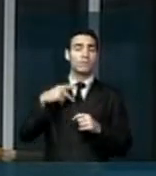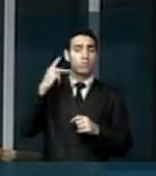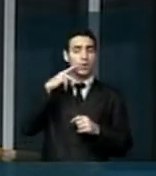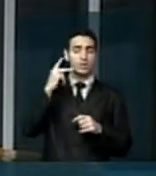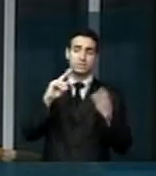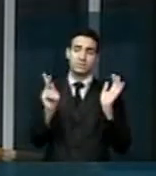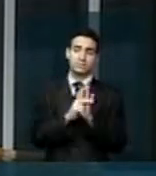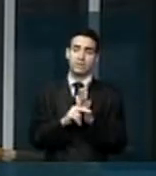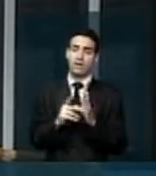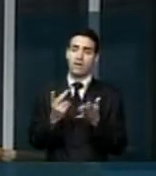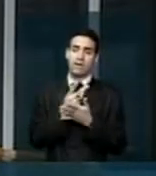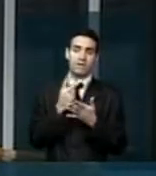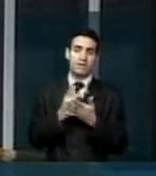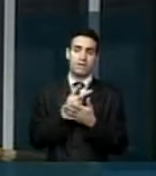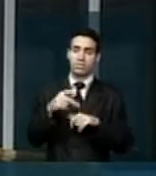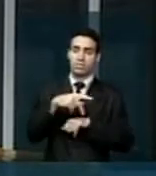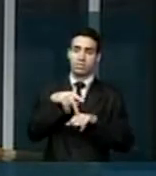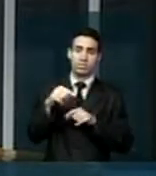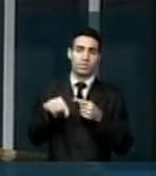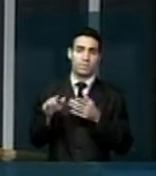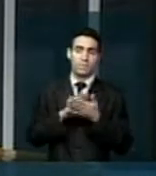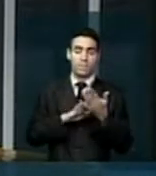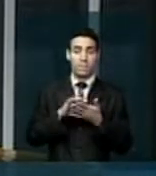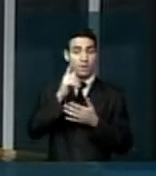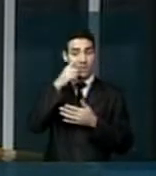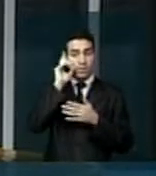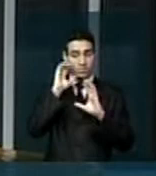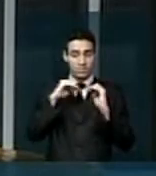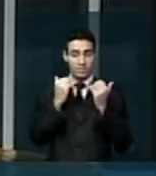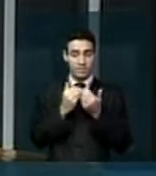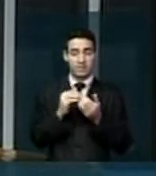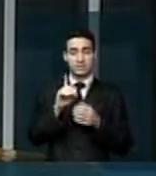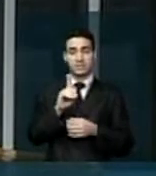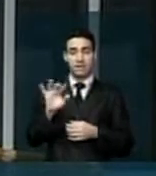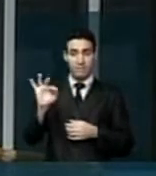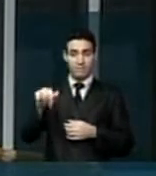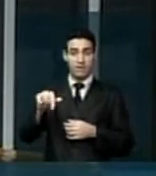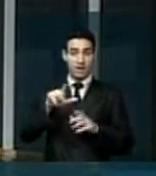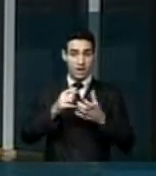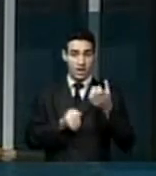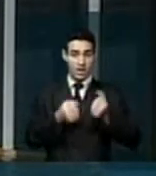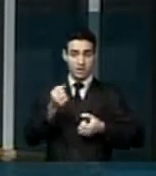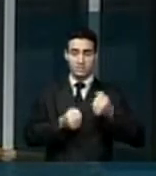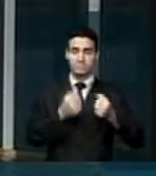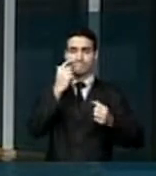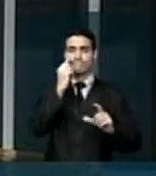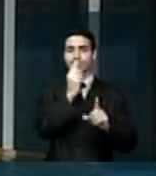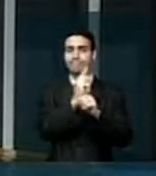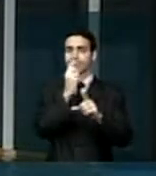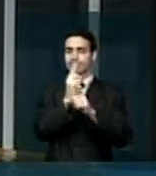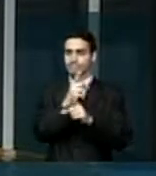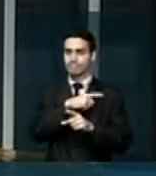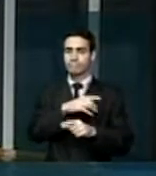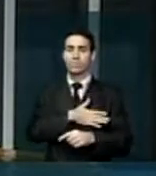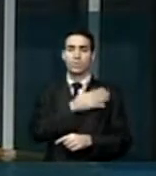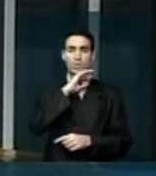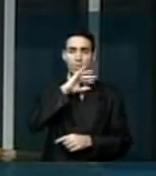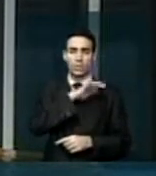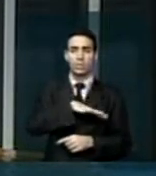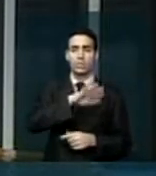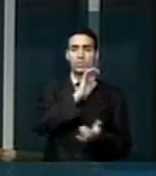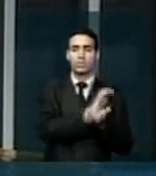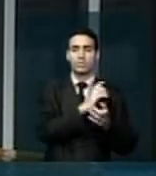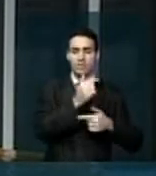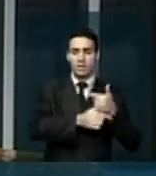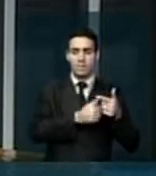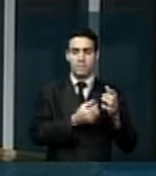Estado. Discutimos ontem na Conferência Distrital do Leite e pude constatar as graves consequências para o setor